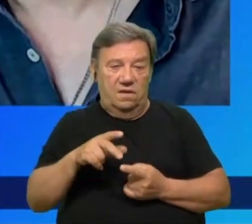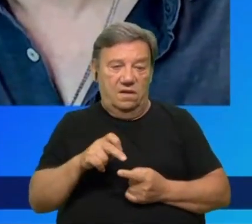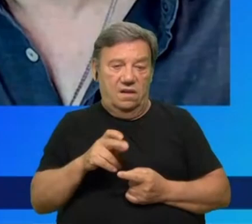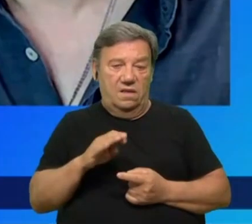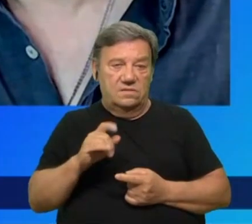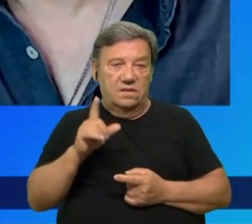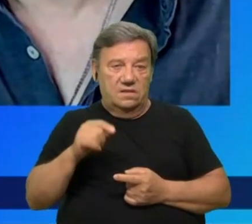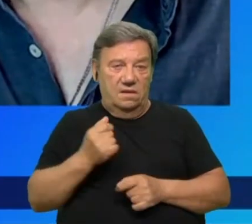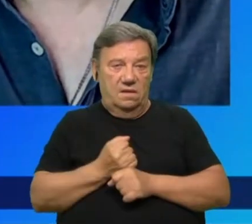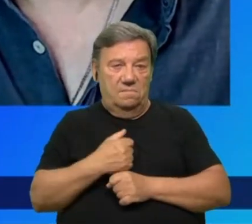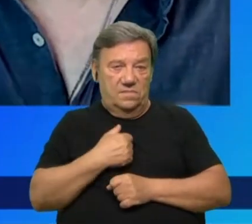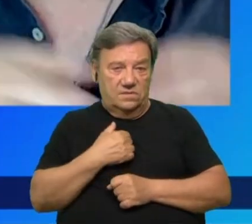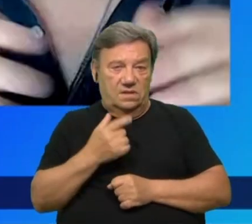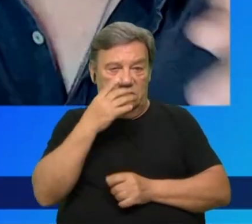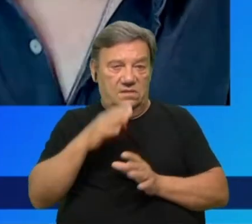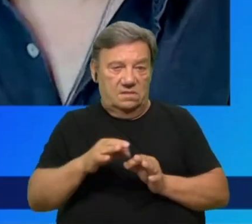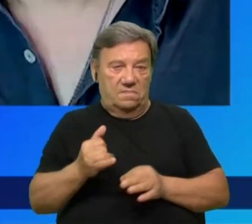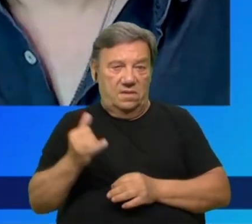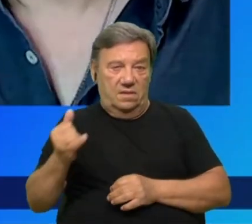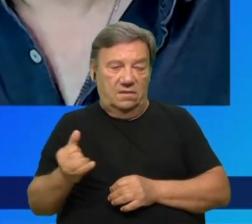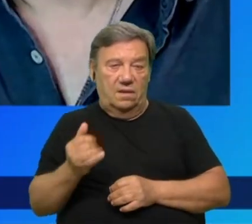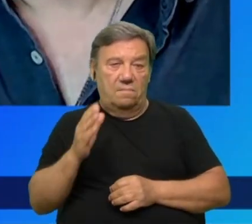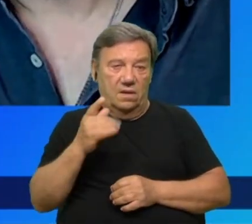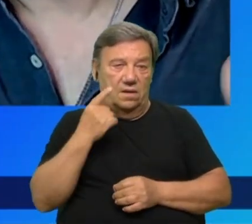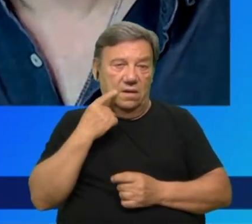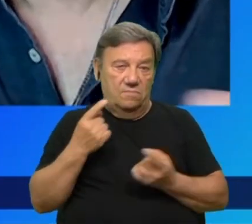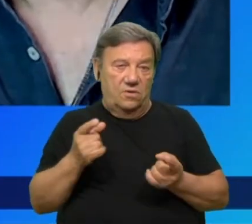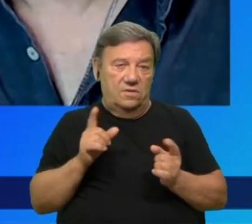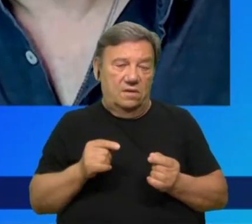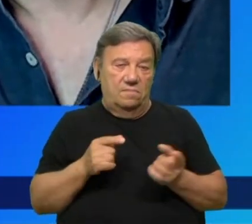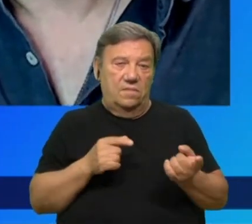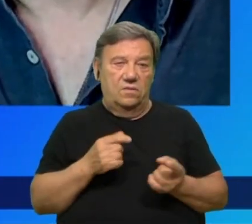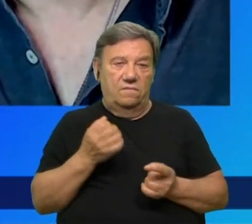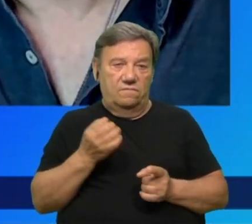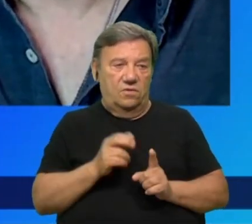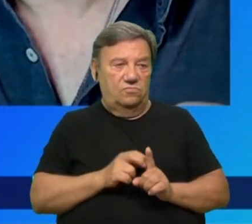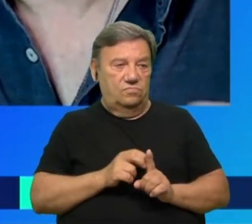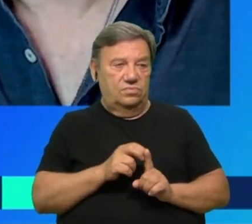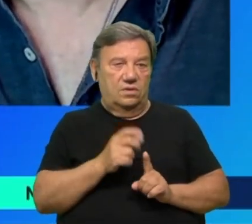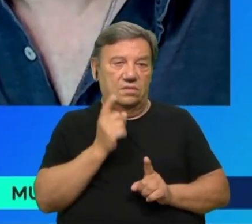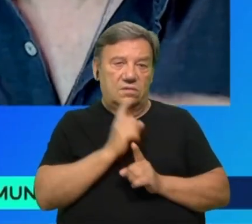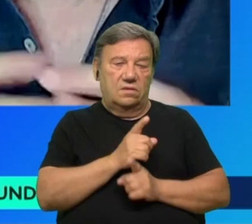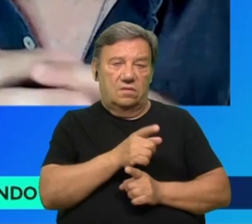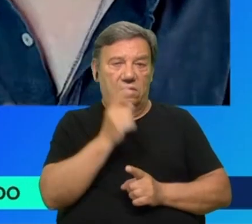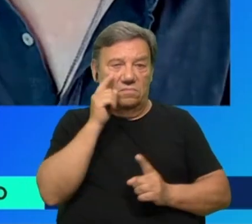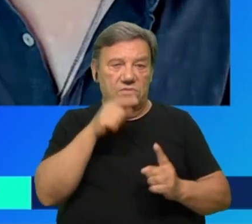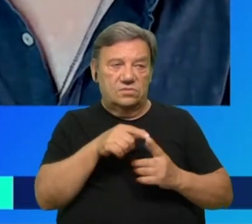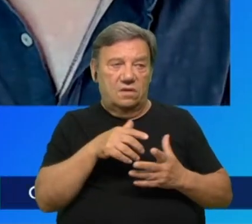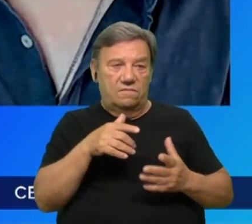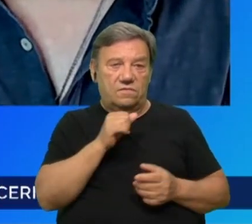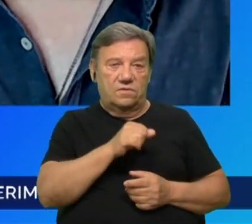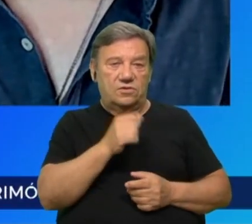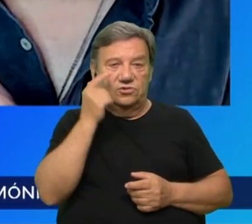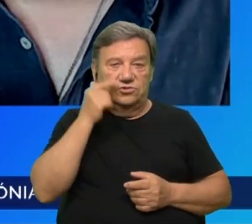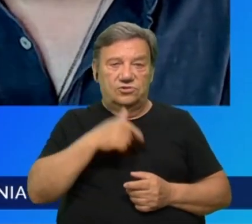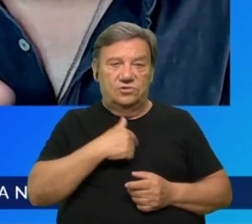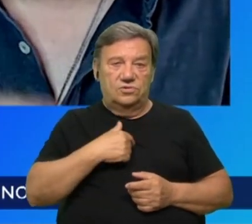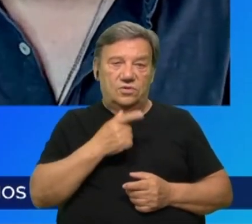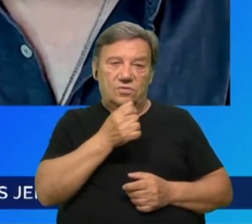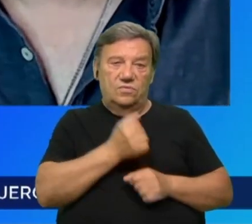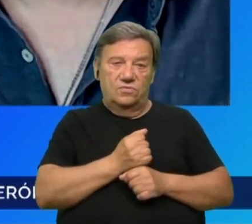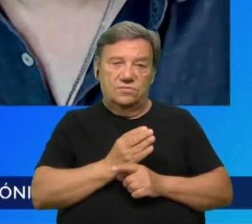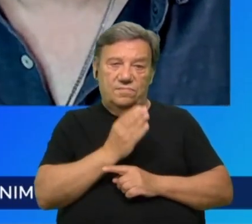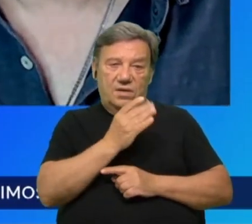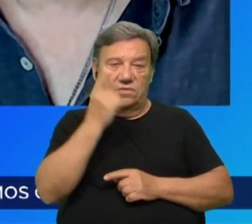uma missão semelhante, mas mostra também o crescente daquilo que é a ambição chinesa no espaço.